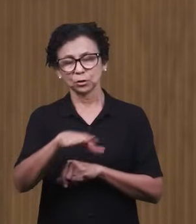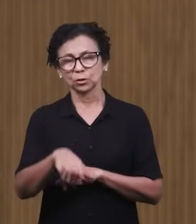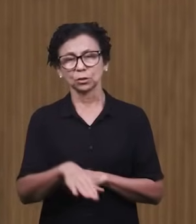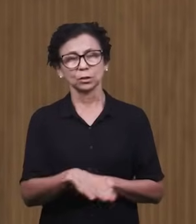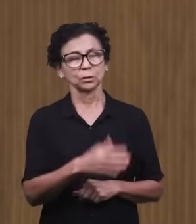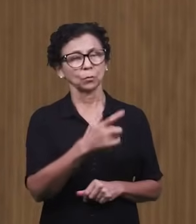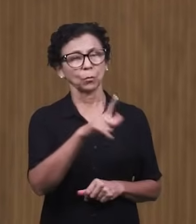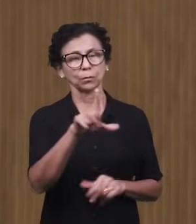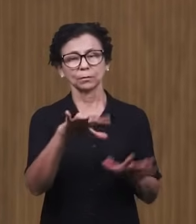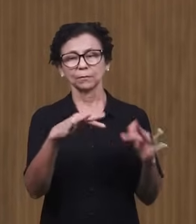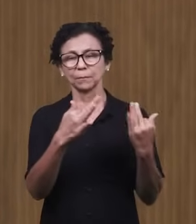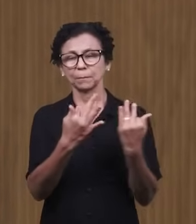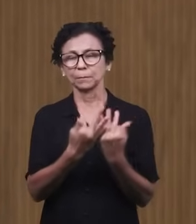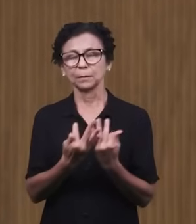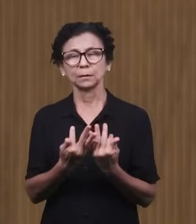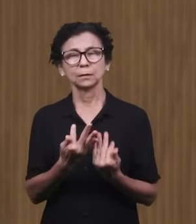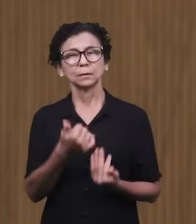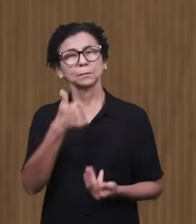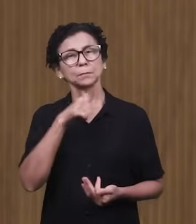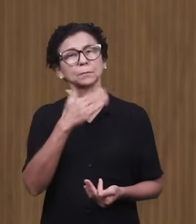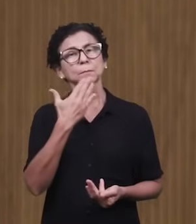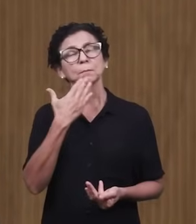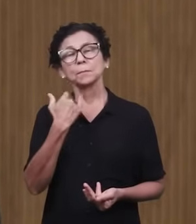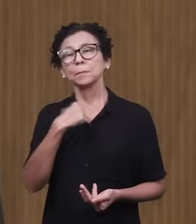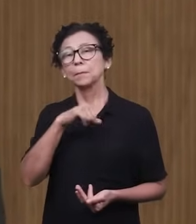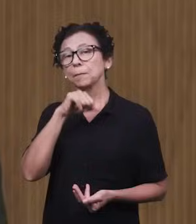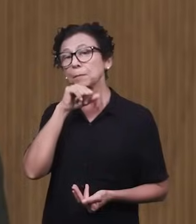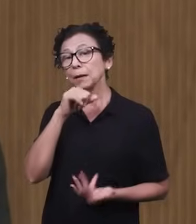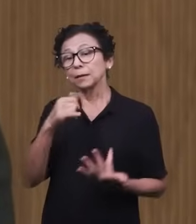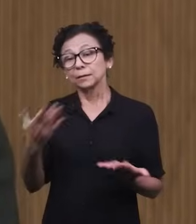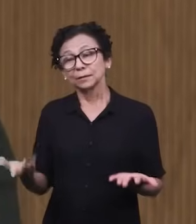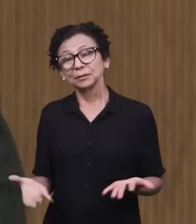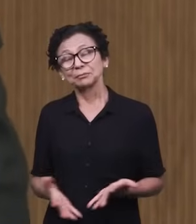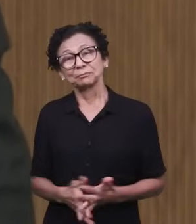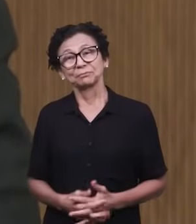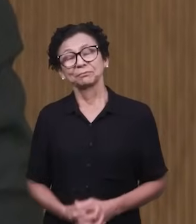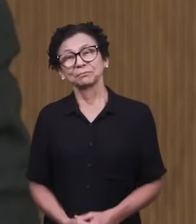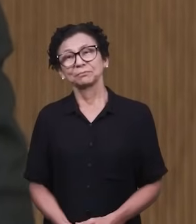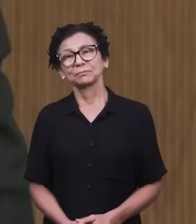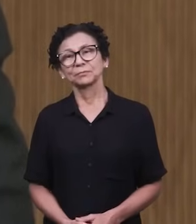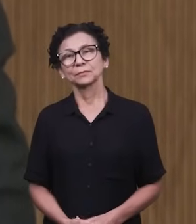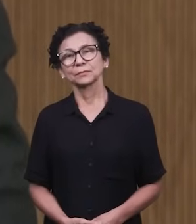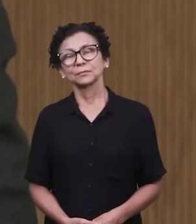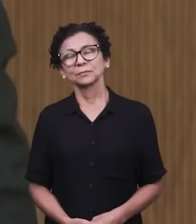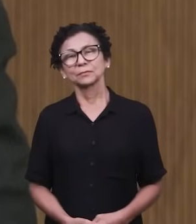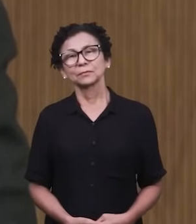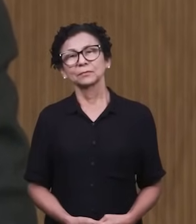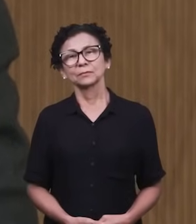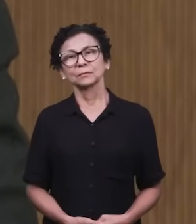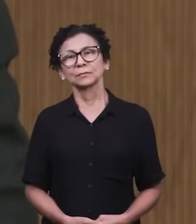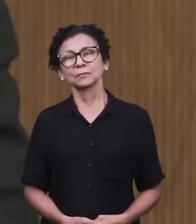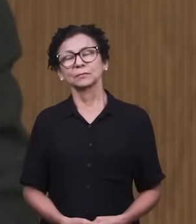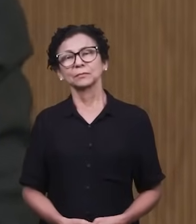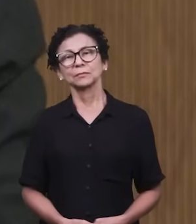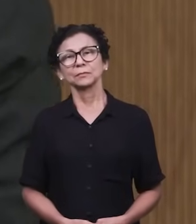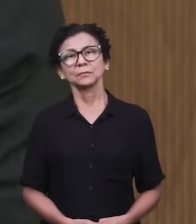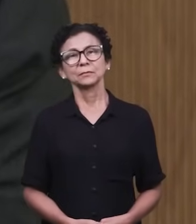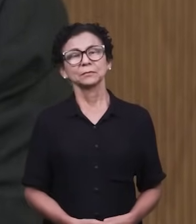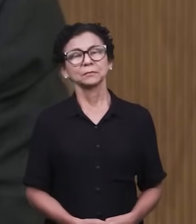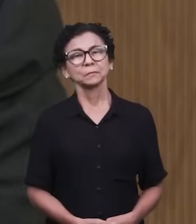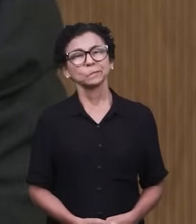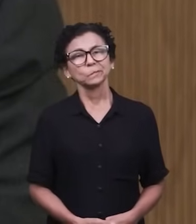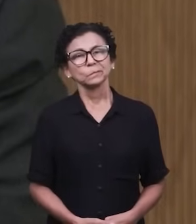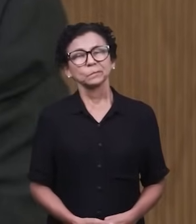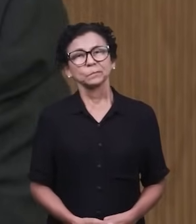transmitindo isso, outros pais, outras famílias, e também não é diferente agora, não é diferente. O que o Deus